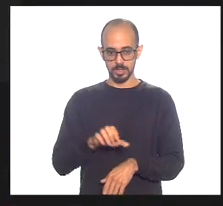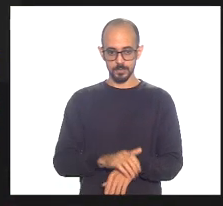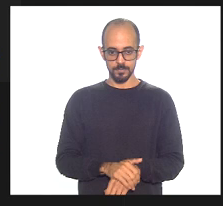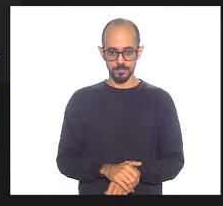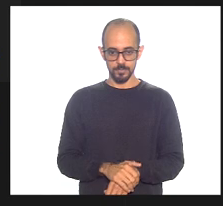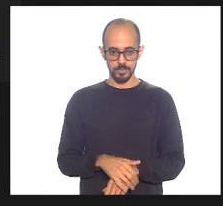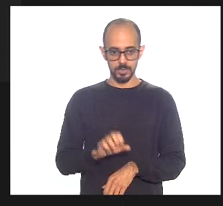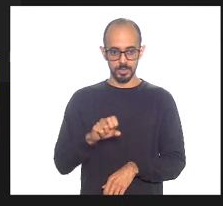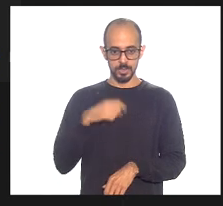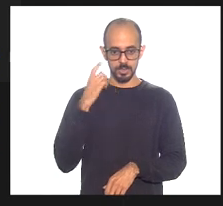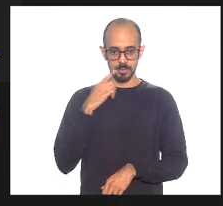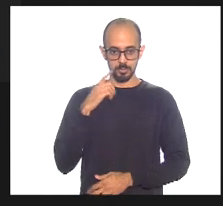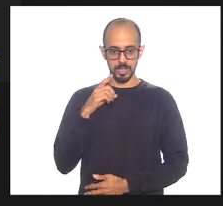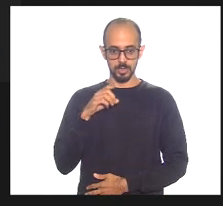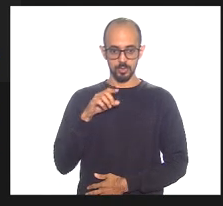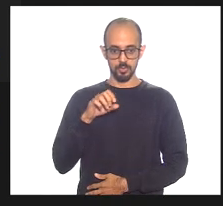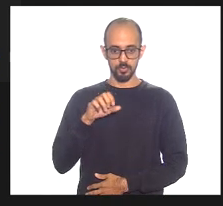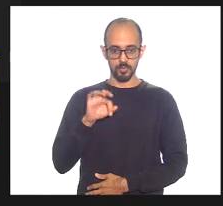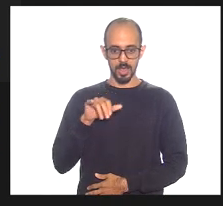Deputado Flávio Serafini.